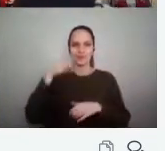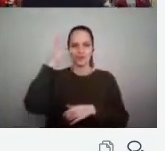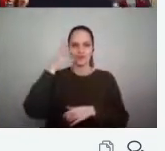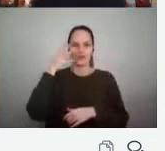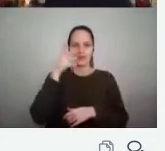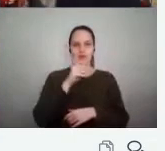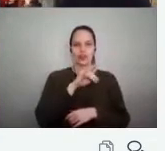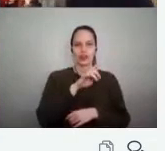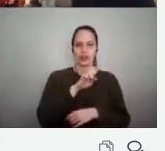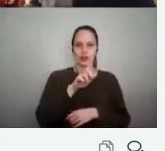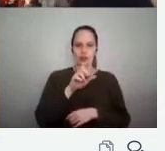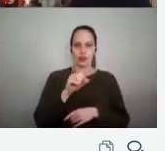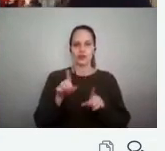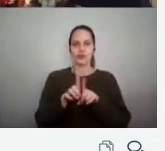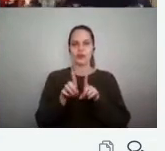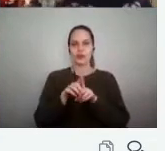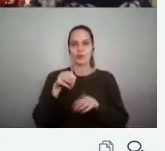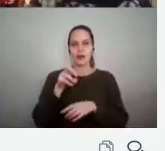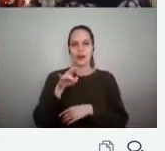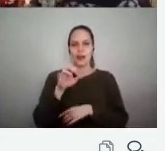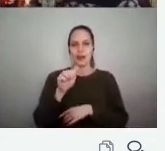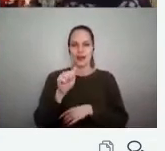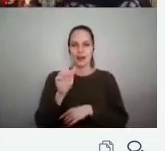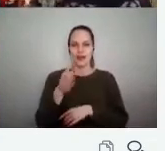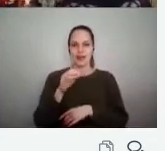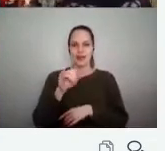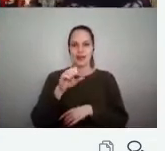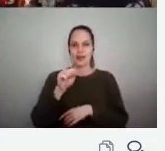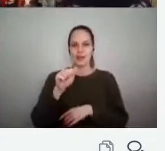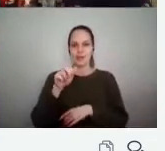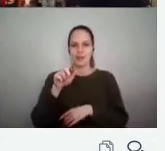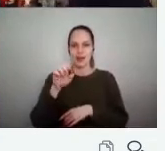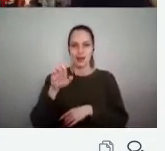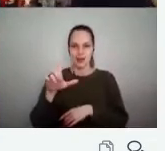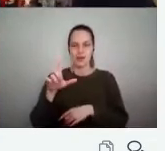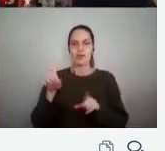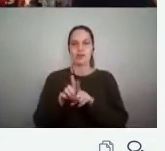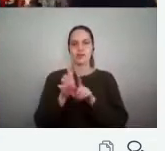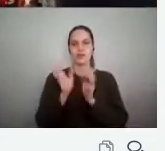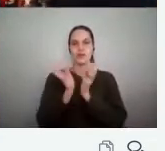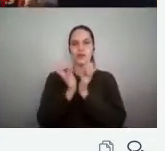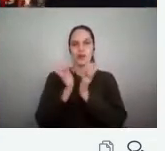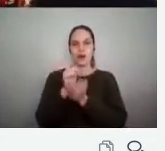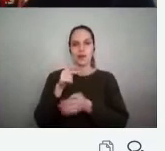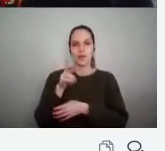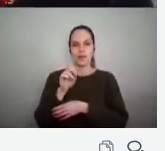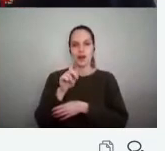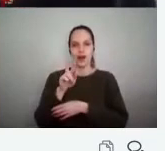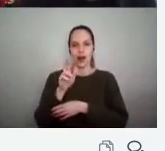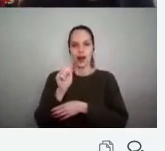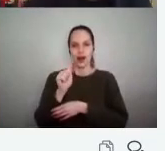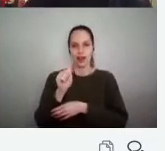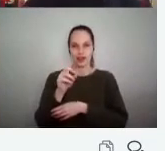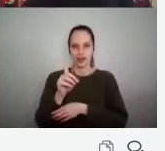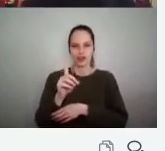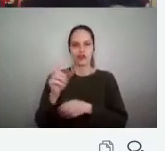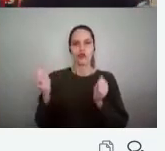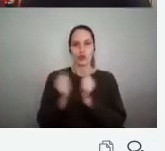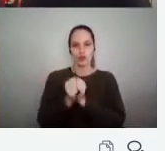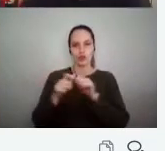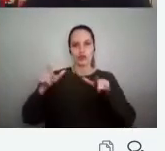Maria Isabel da Cunha, e os colegas da Prograde que estão conosco na sala,